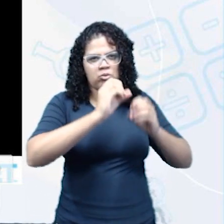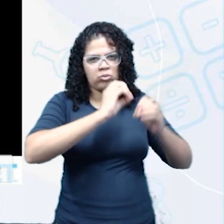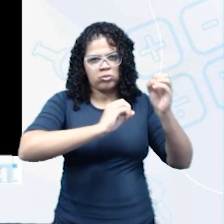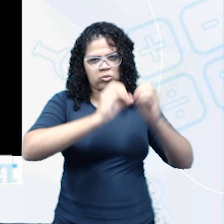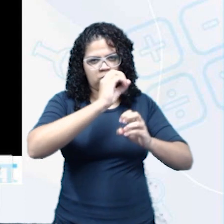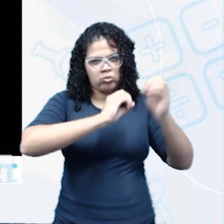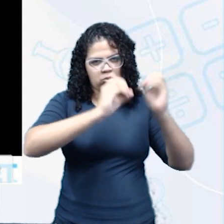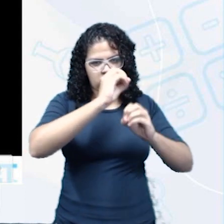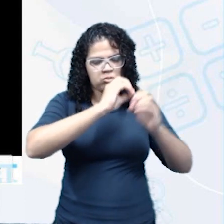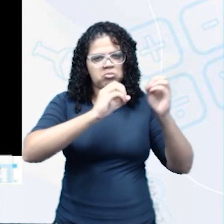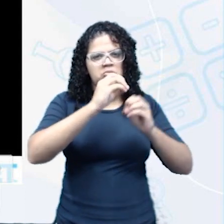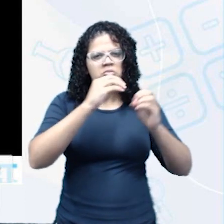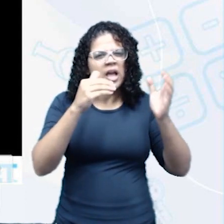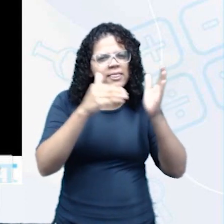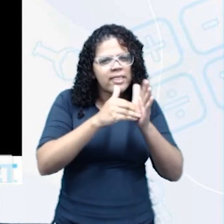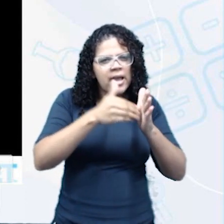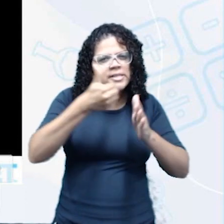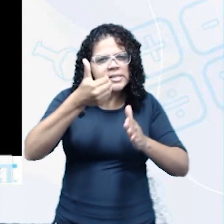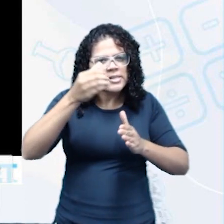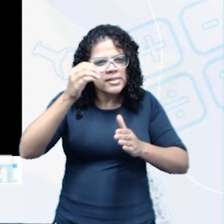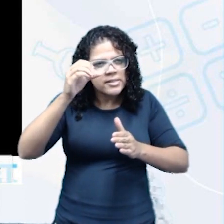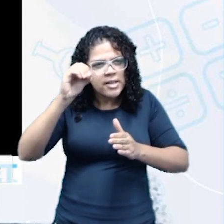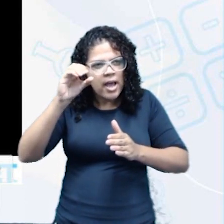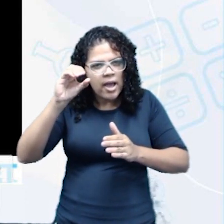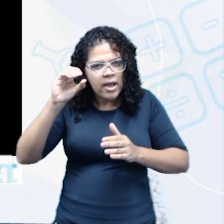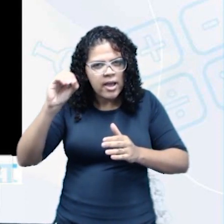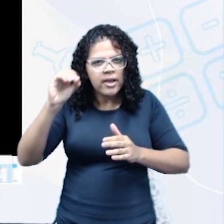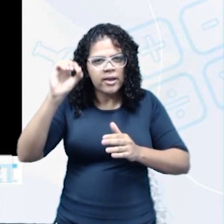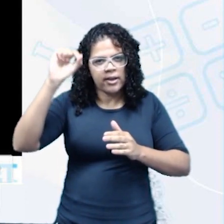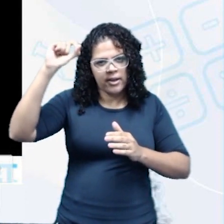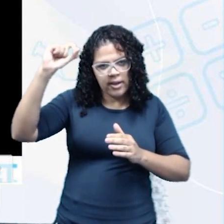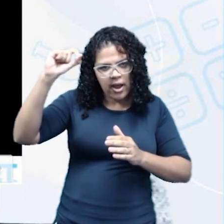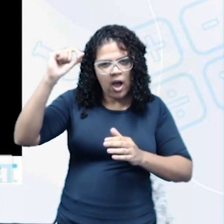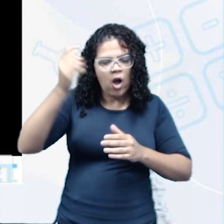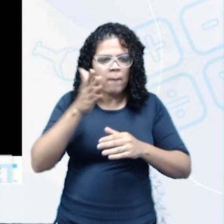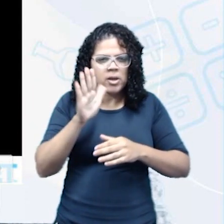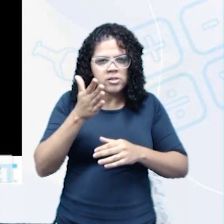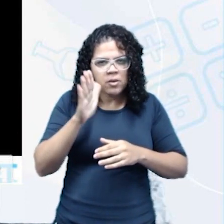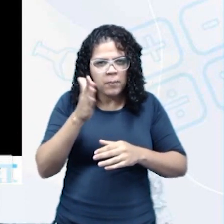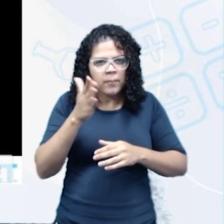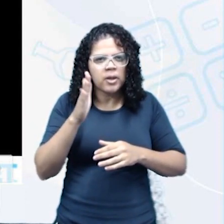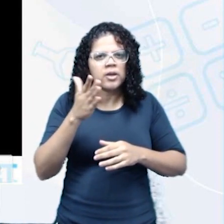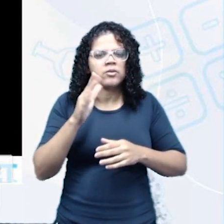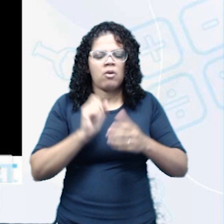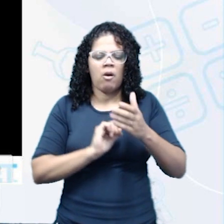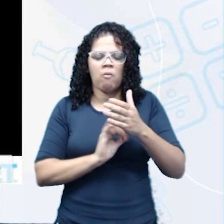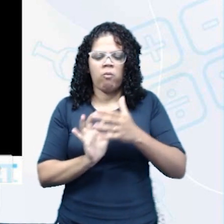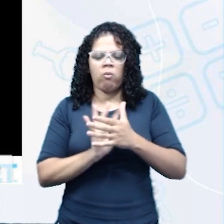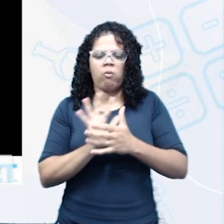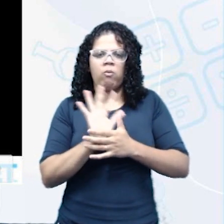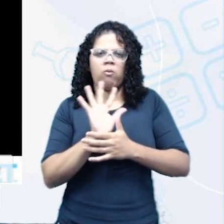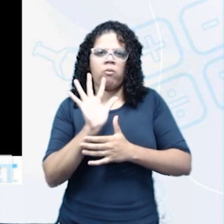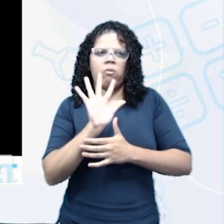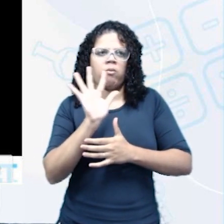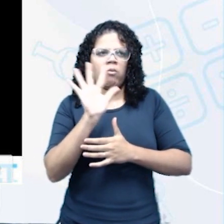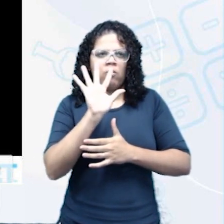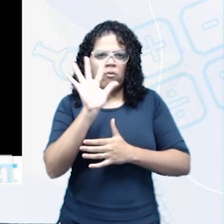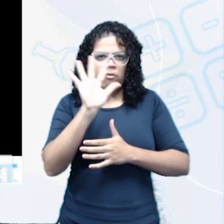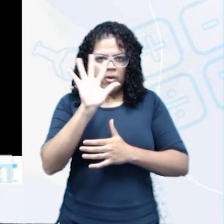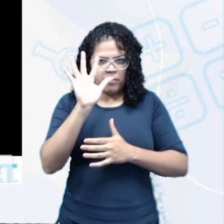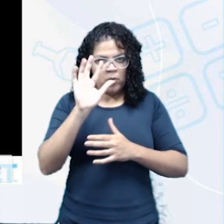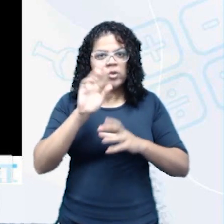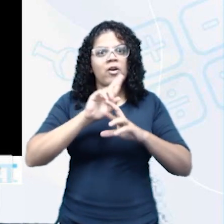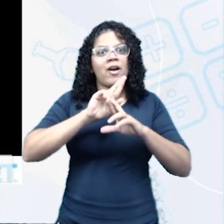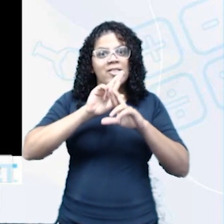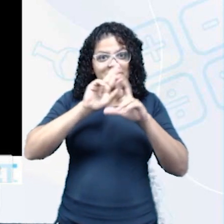partir de 100 graus mais ou menos, aqui no nível do mar, ela começa a ficar no estado de vapor. Veja a diferença